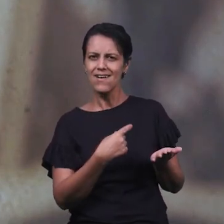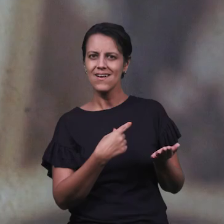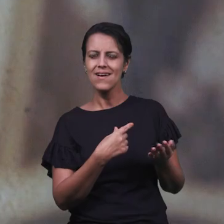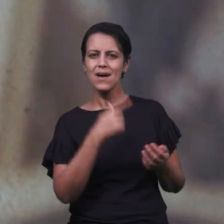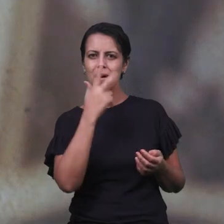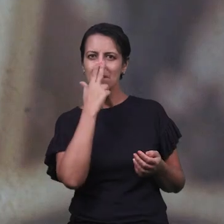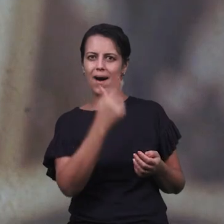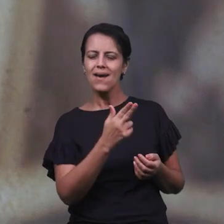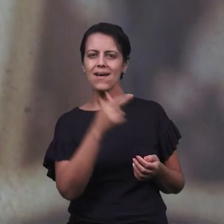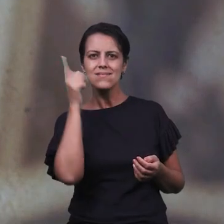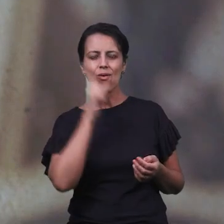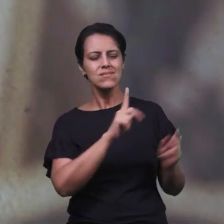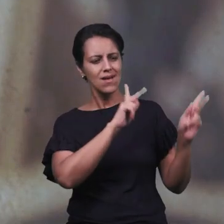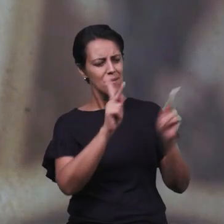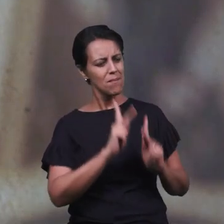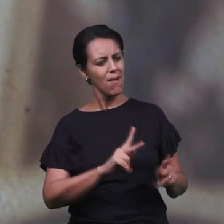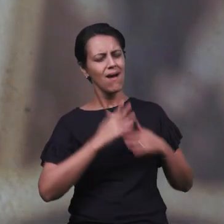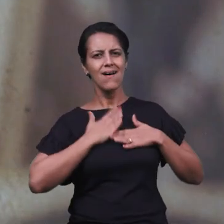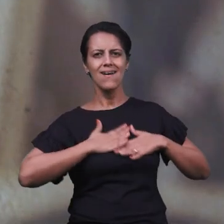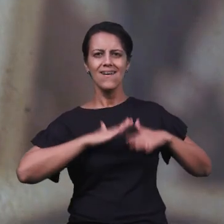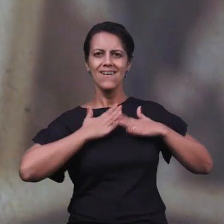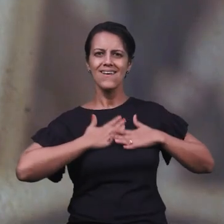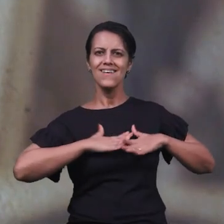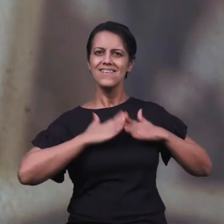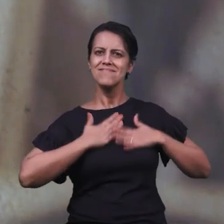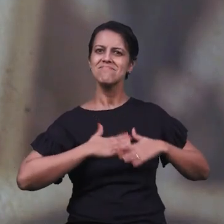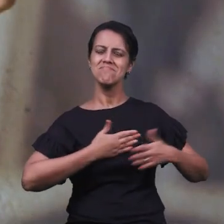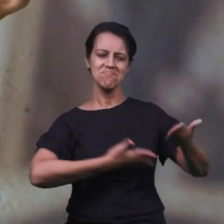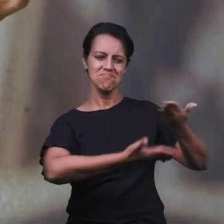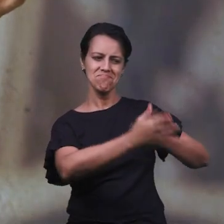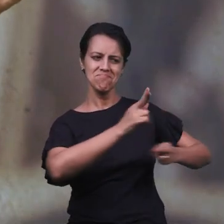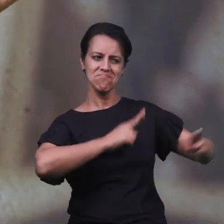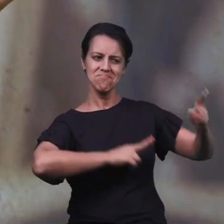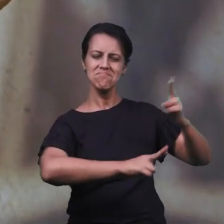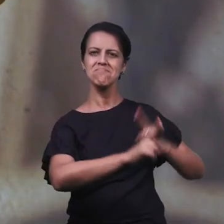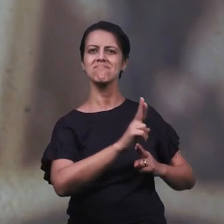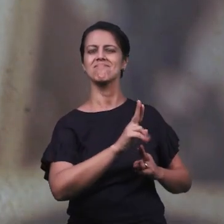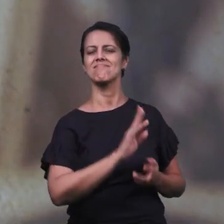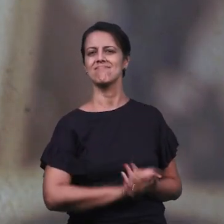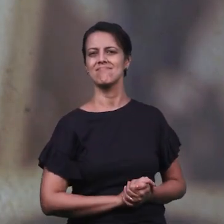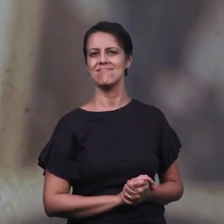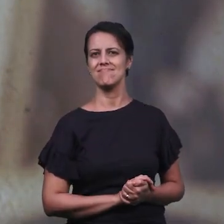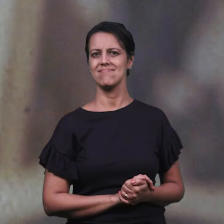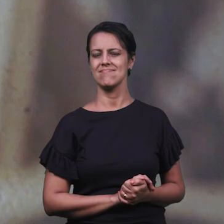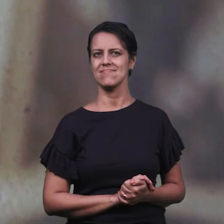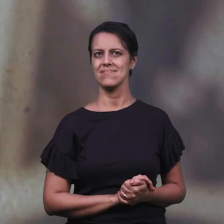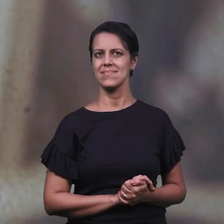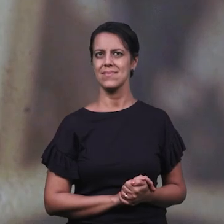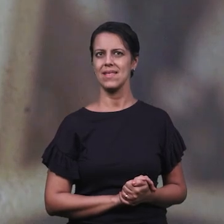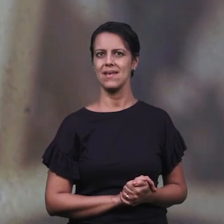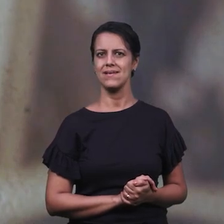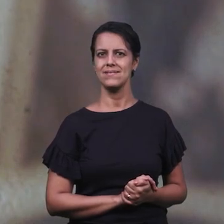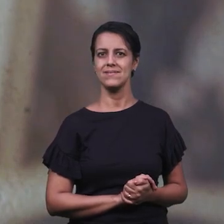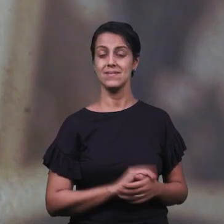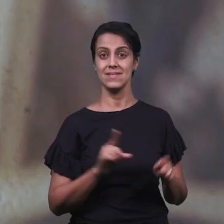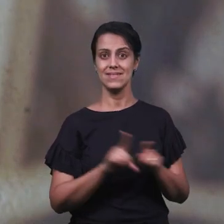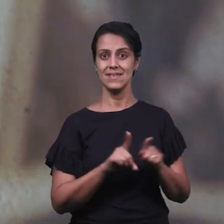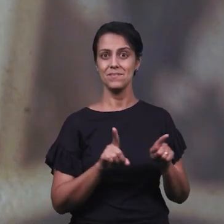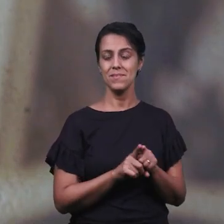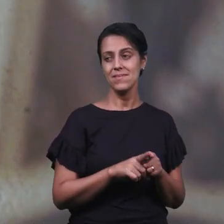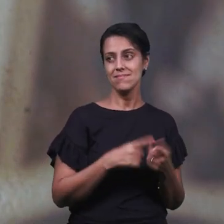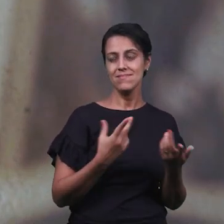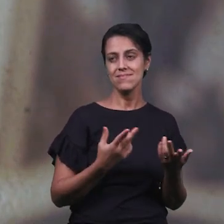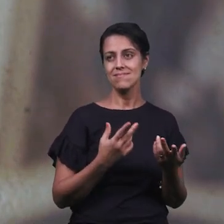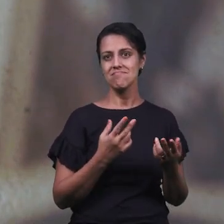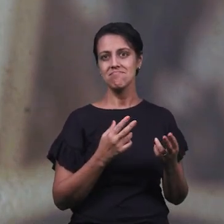você restabeleceu muitas vezes uma relação que estava quebrada. Você fortaleceu